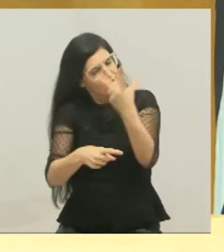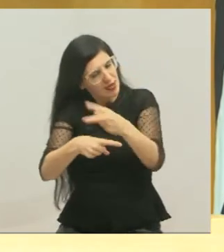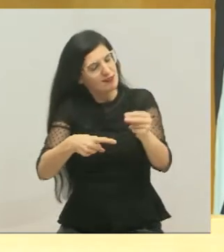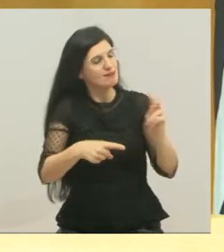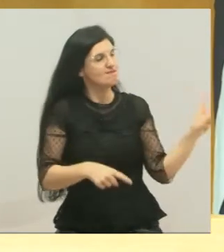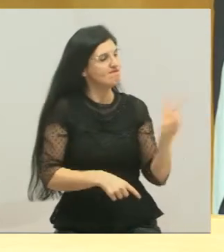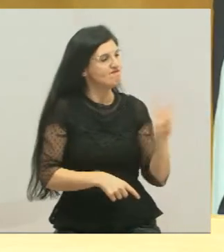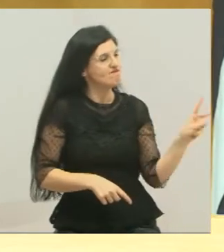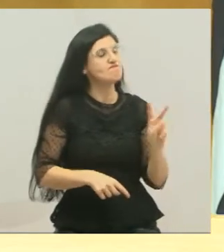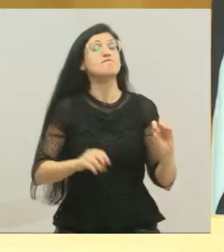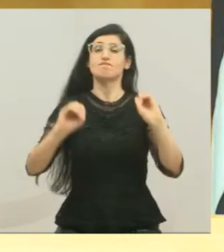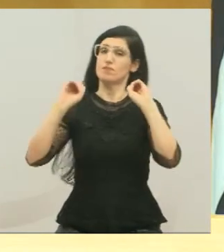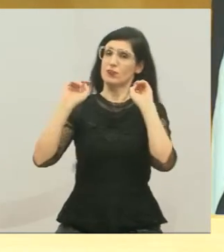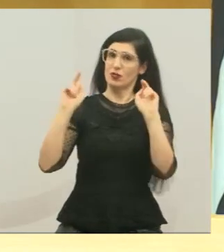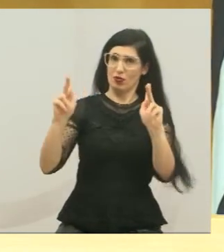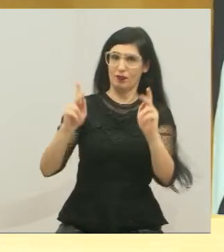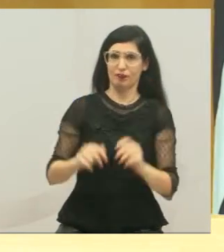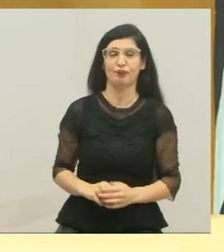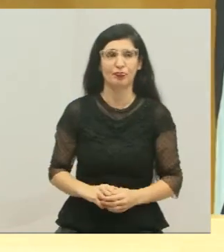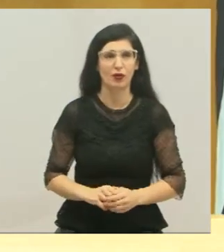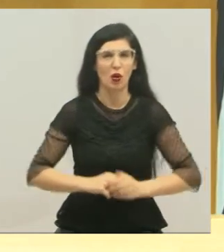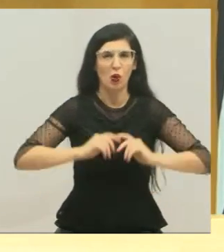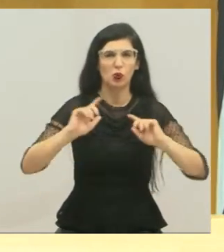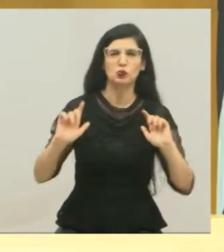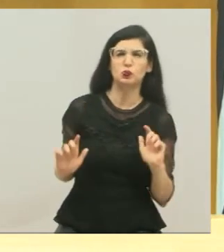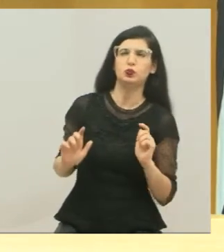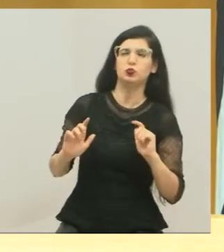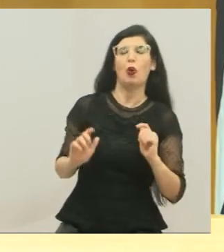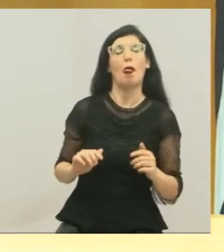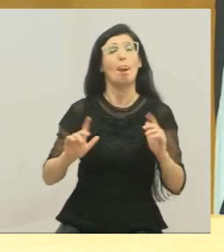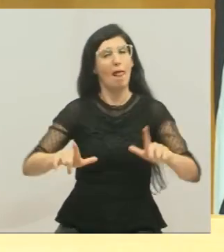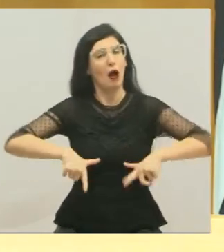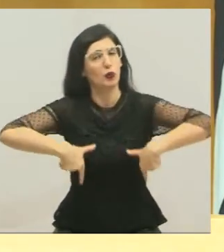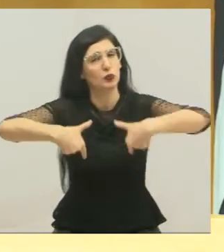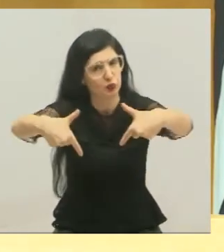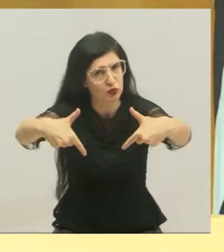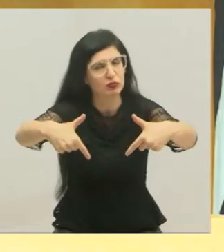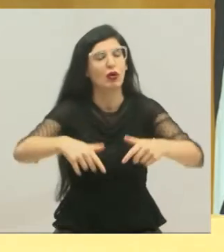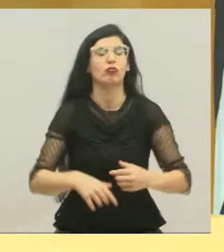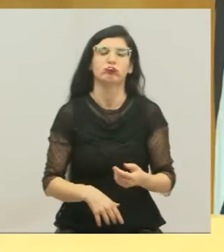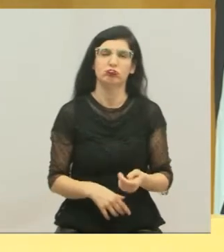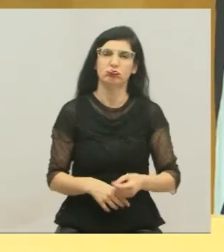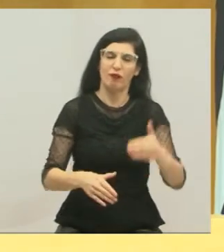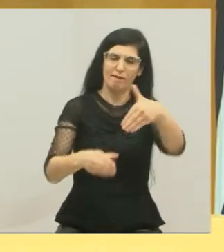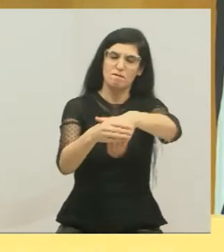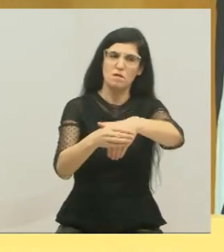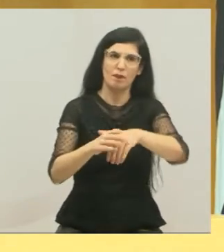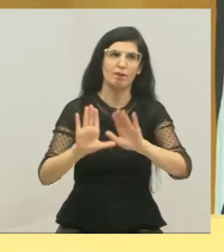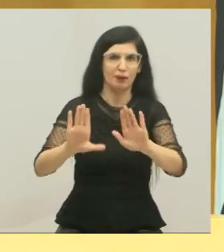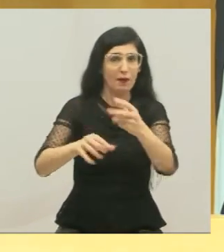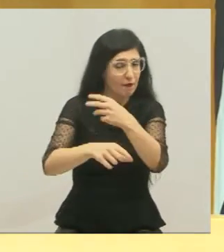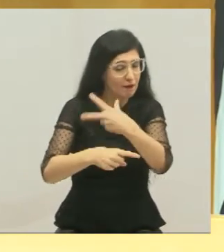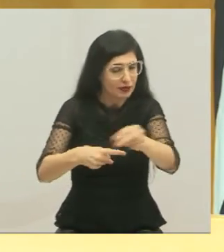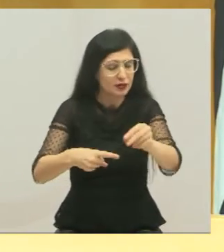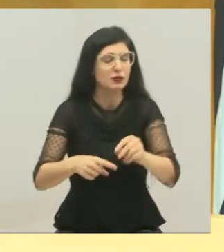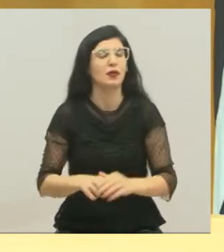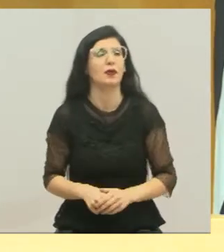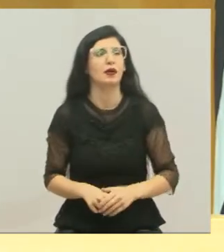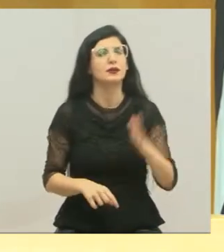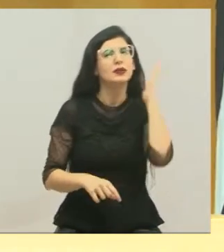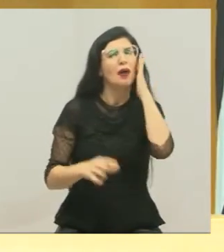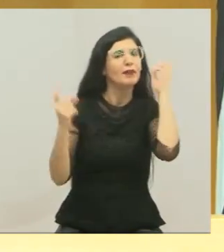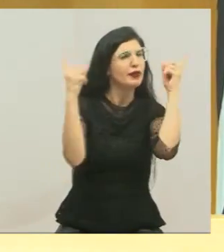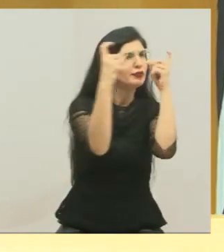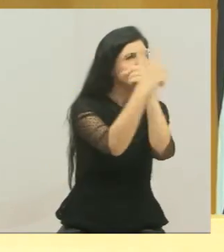mais uma campanha se inicia nós sabemos as dificuldades que enfrentamos devido a versão que muitas pessoas estão da política né